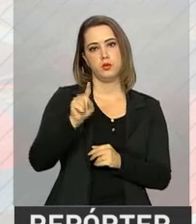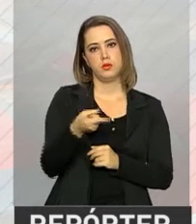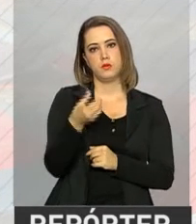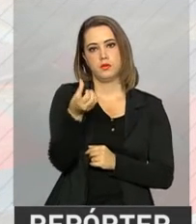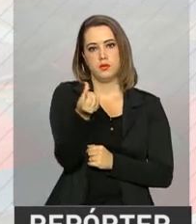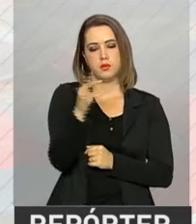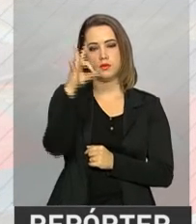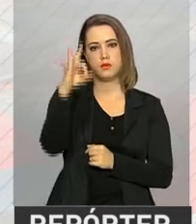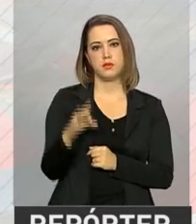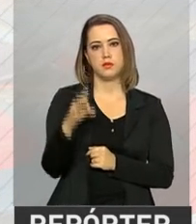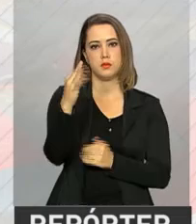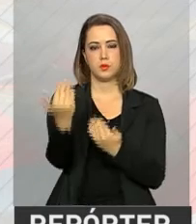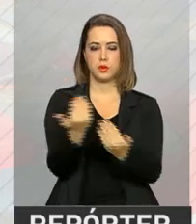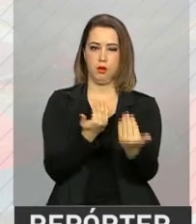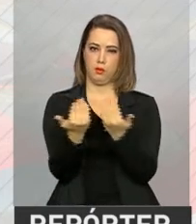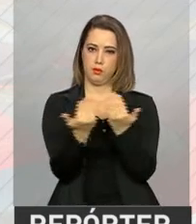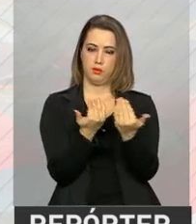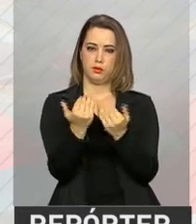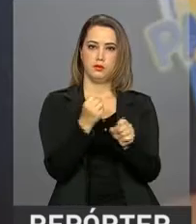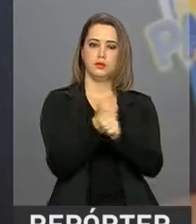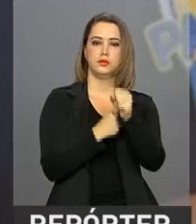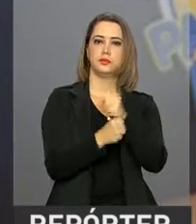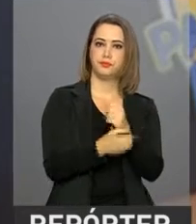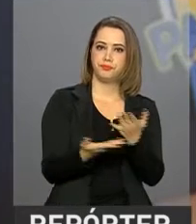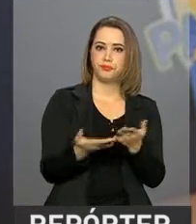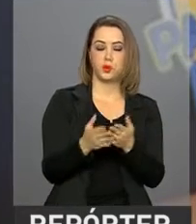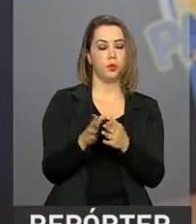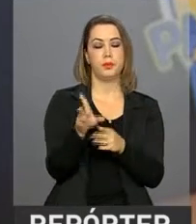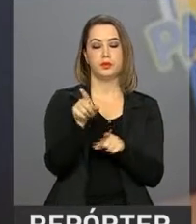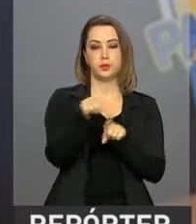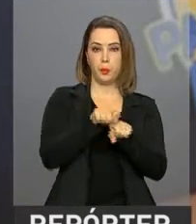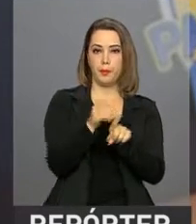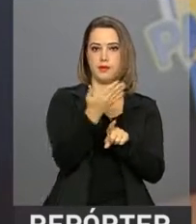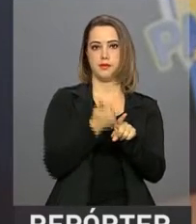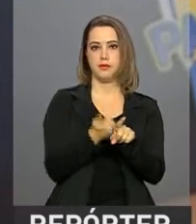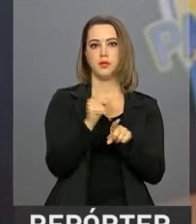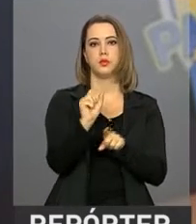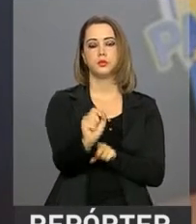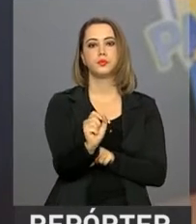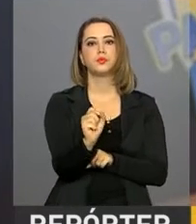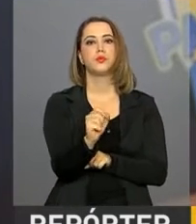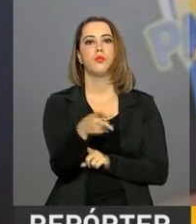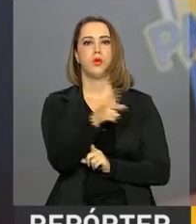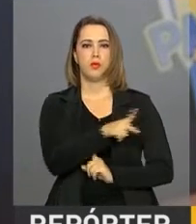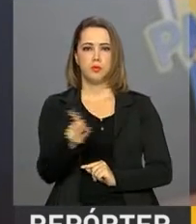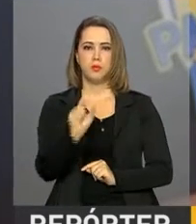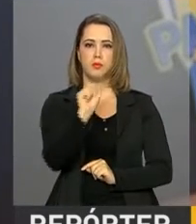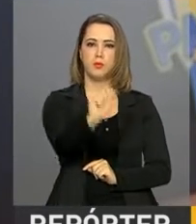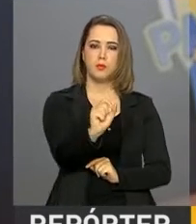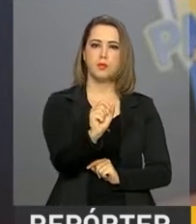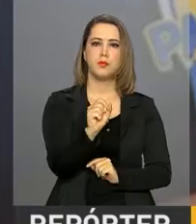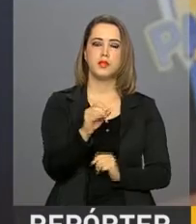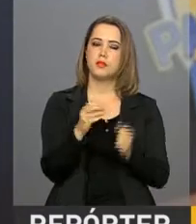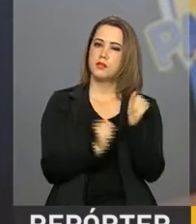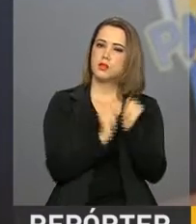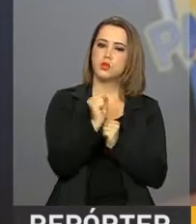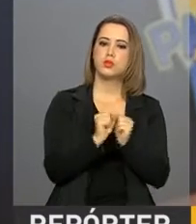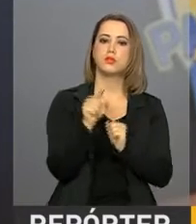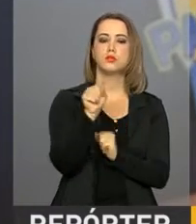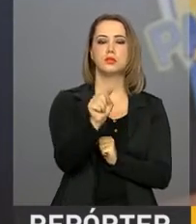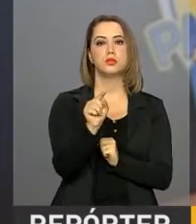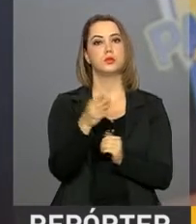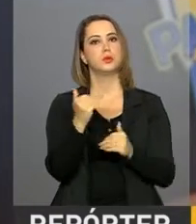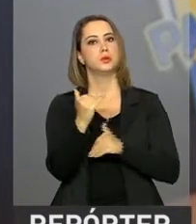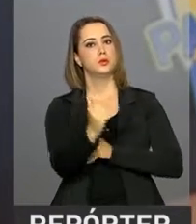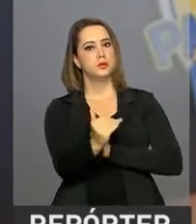por cento em relação ao mês anterior para o presidente da associação nacional dos fabricantes de veículos automotores o mercado